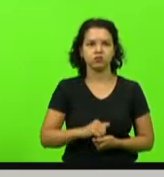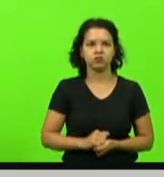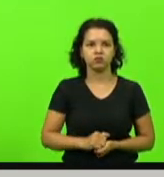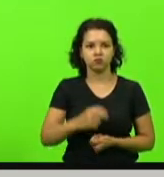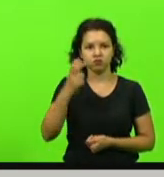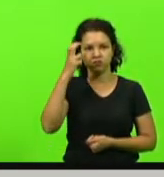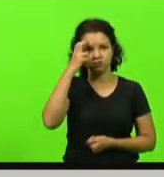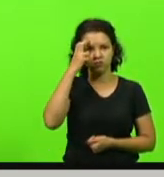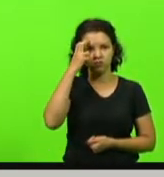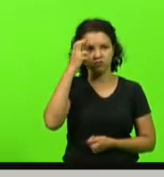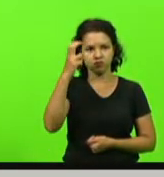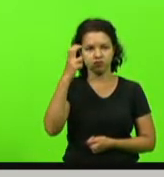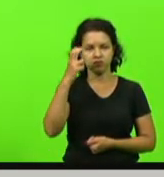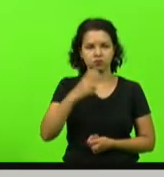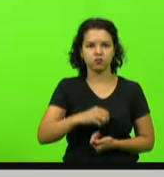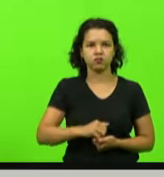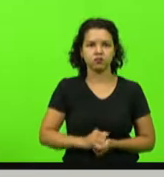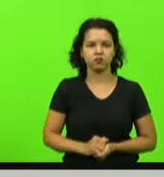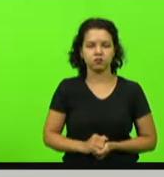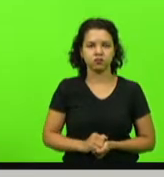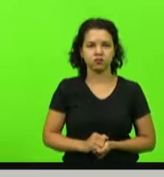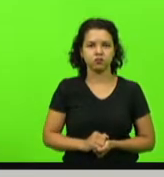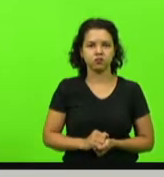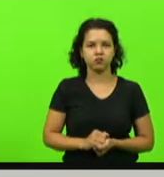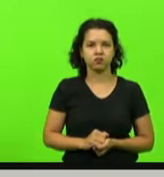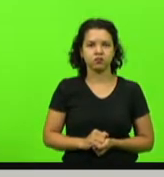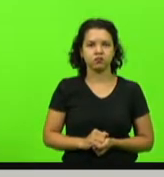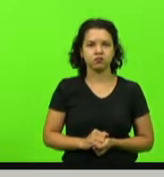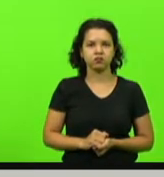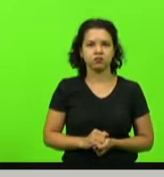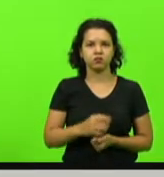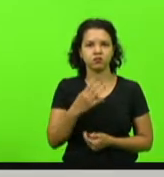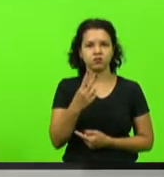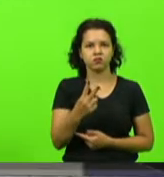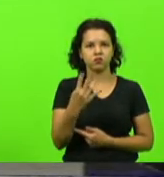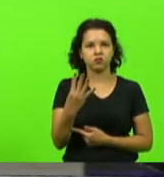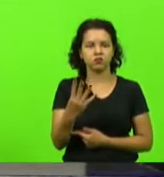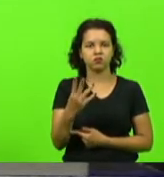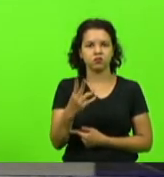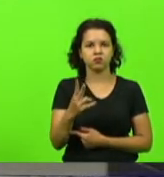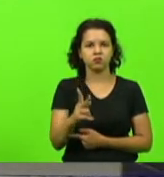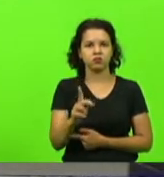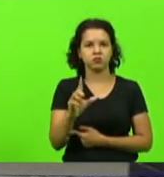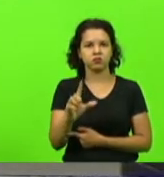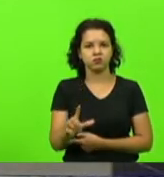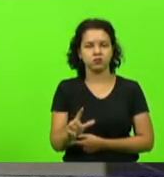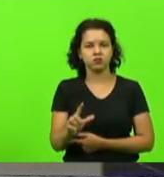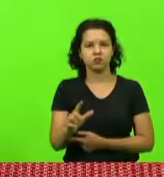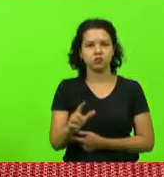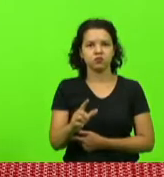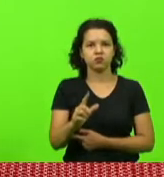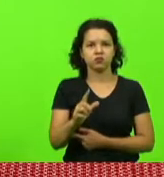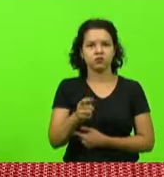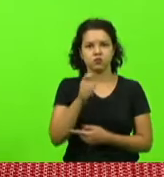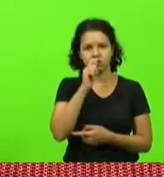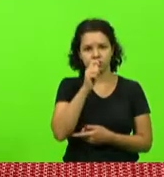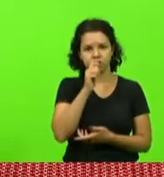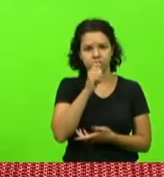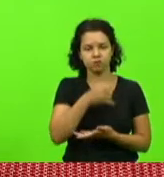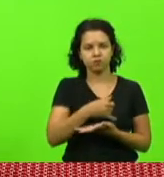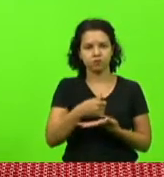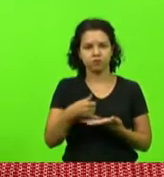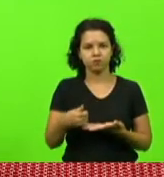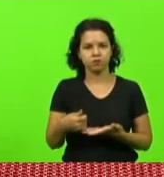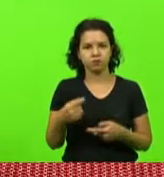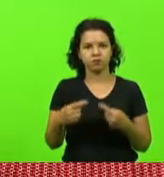que resultou na apreensão de 24 quilos de cocaína. Em discussão, não havendo quem queira